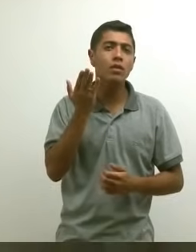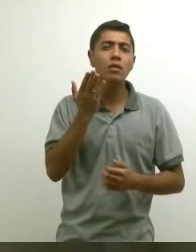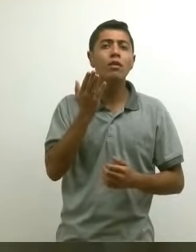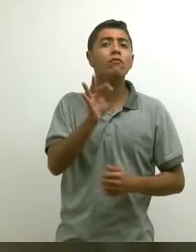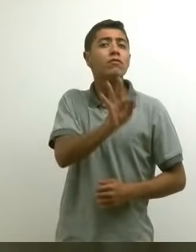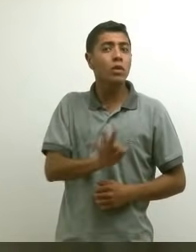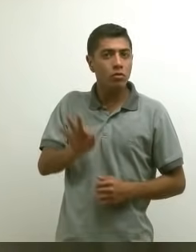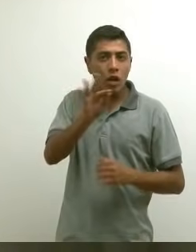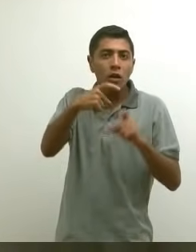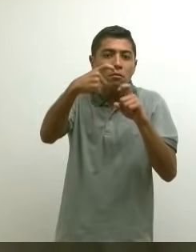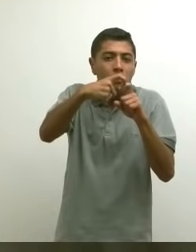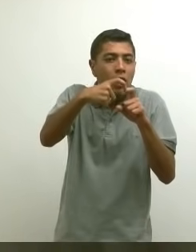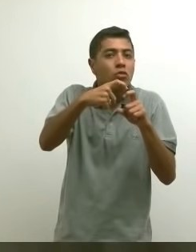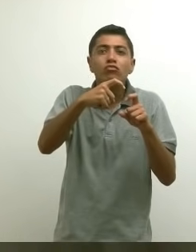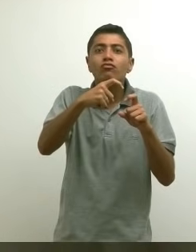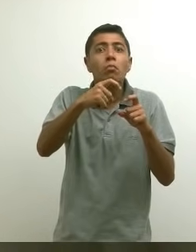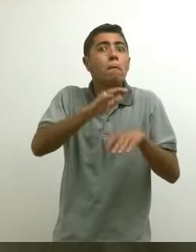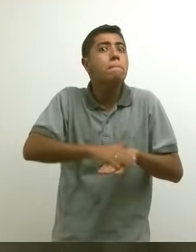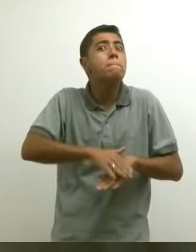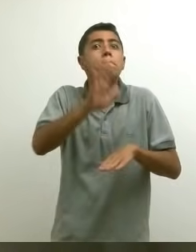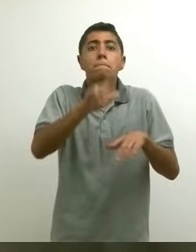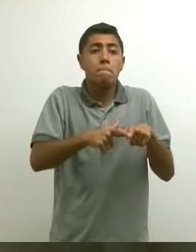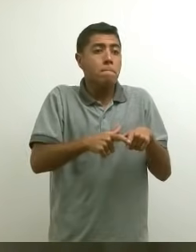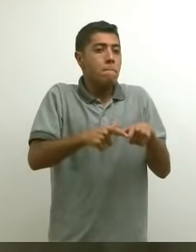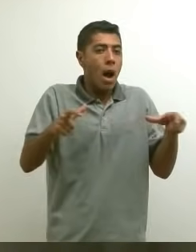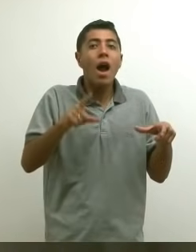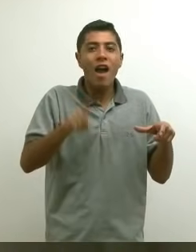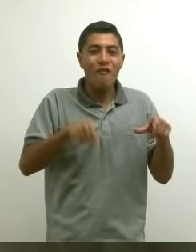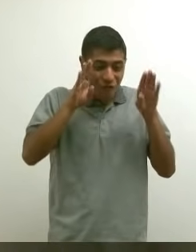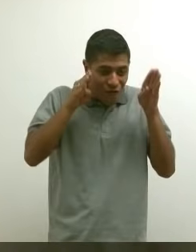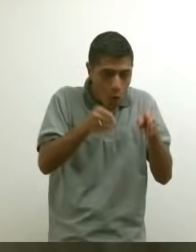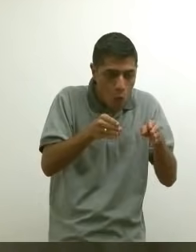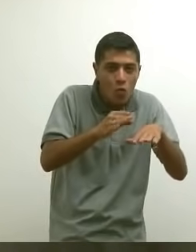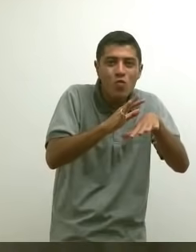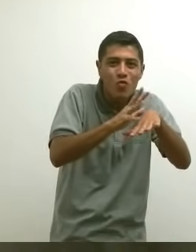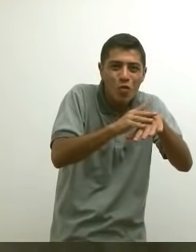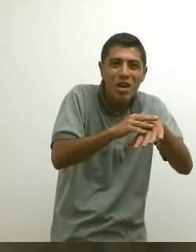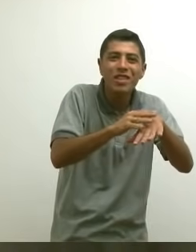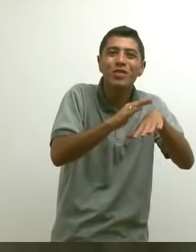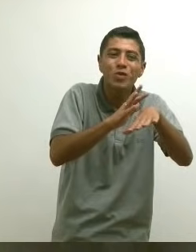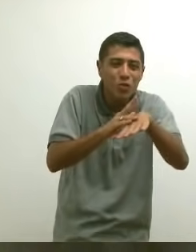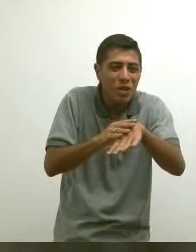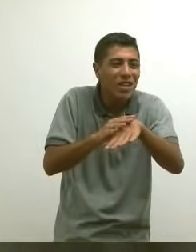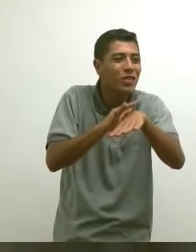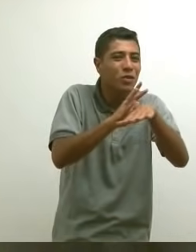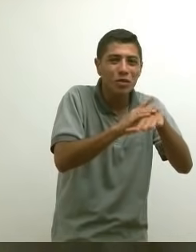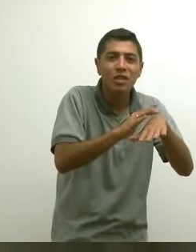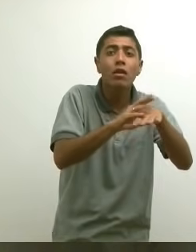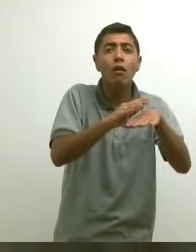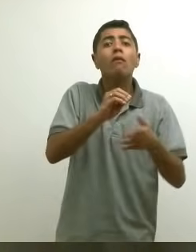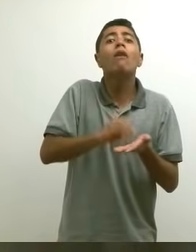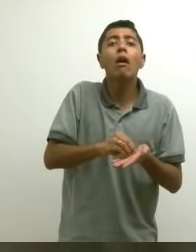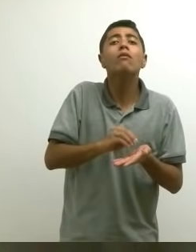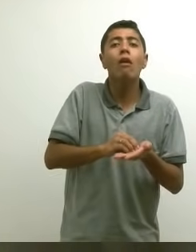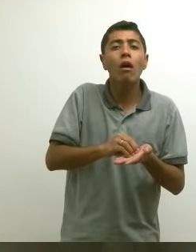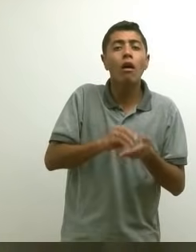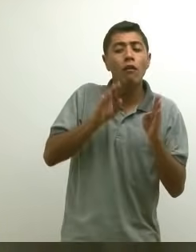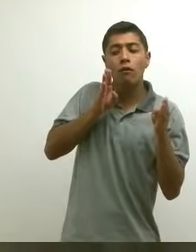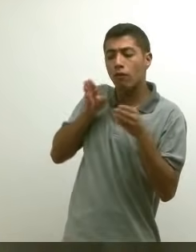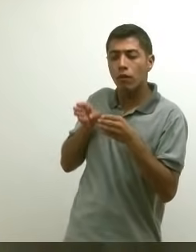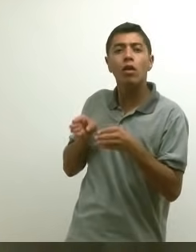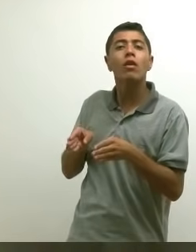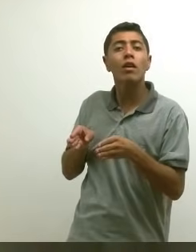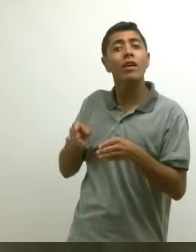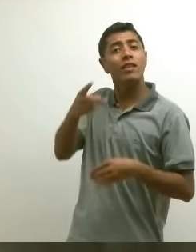esse olhar mais amplo sobre a saúde infantil é algo muito novo é algo é